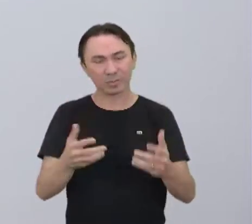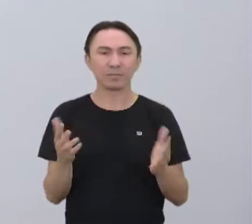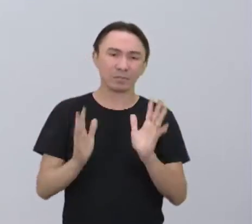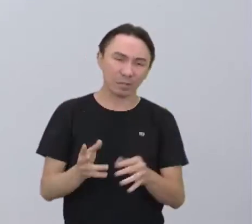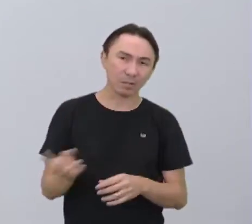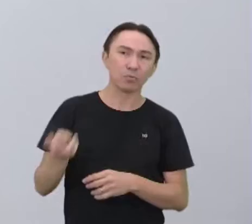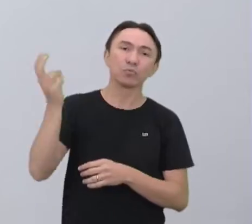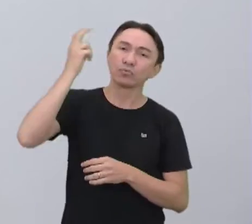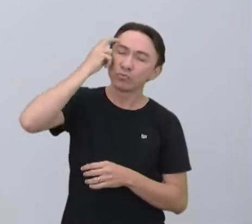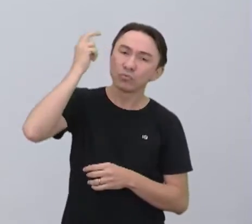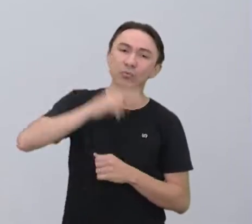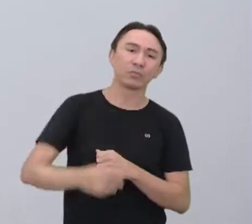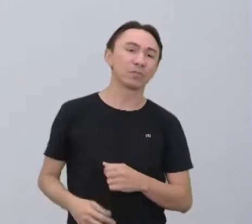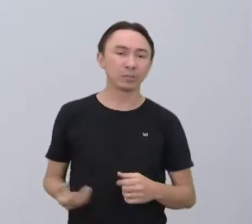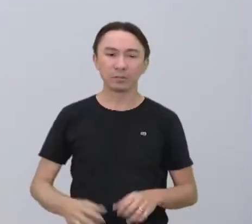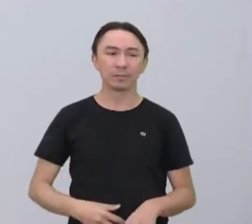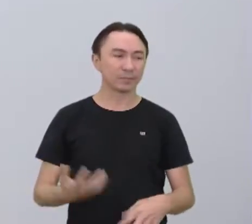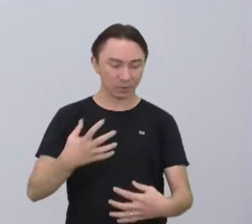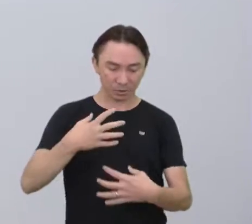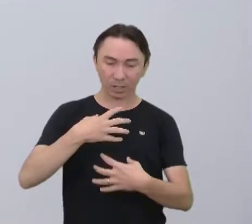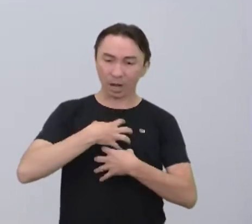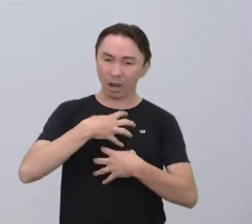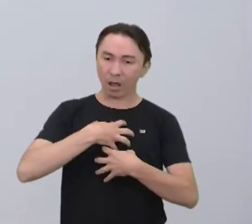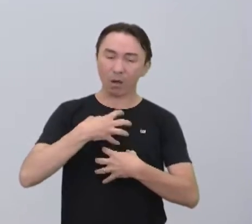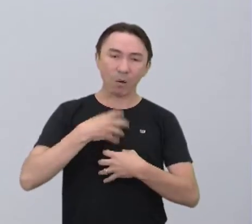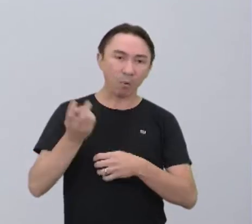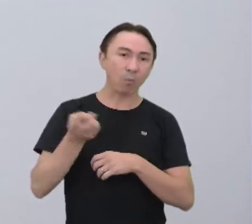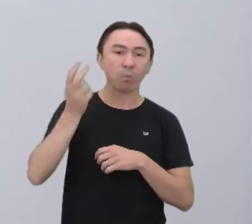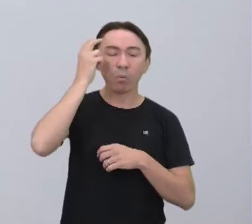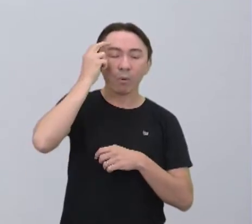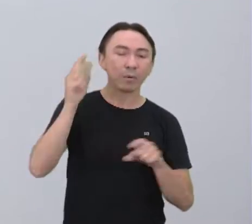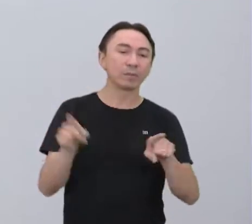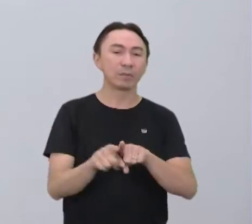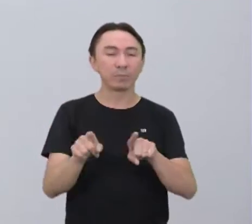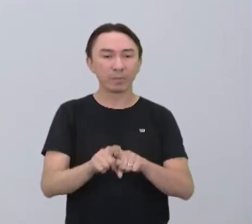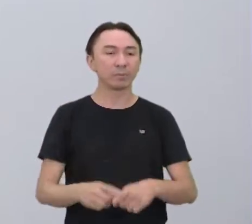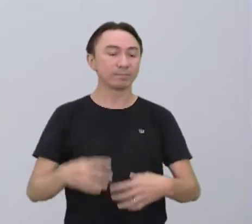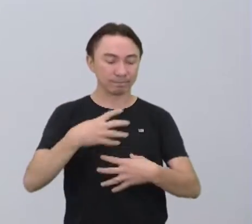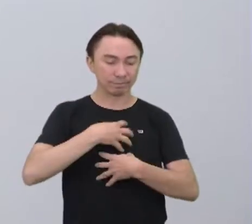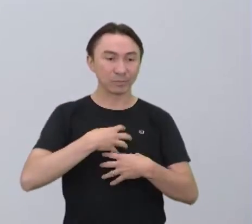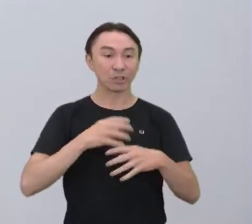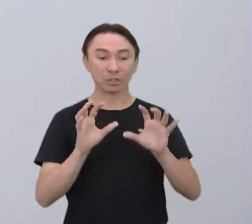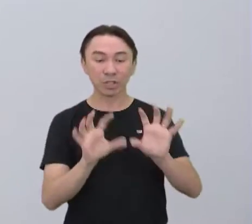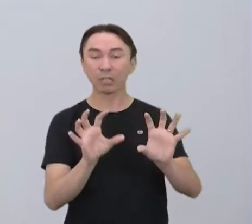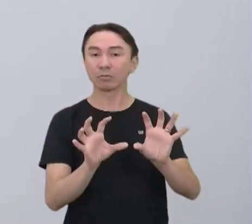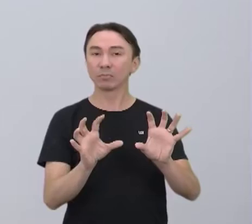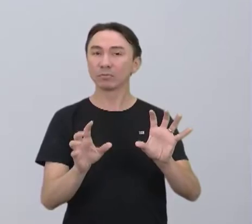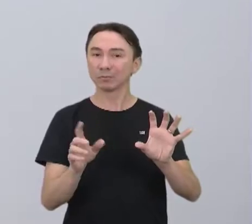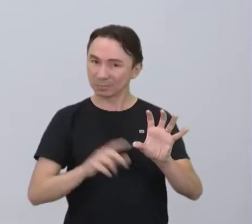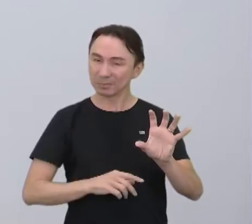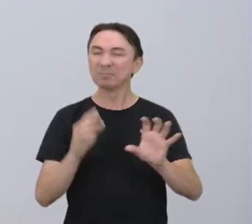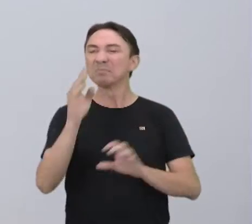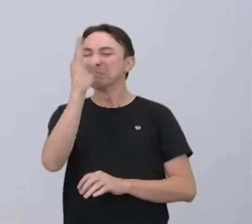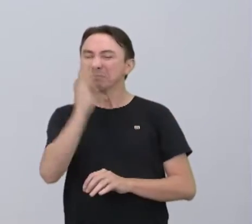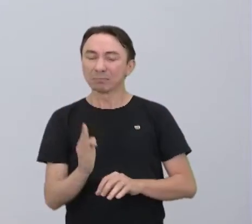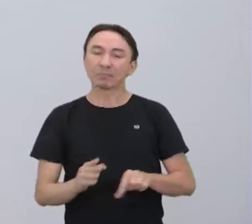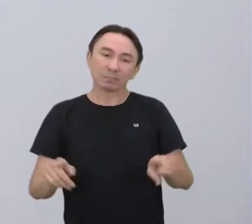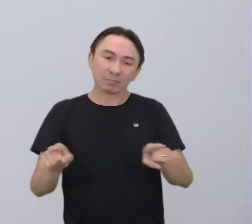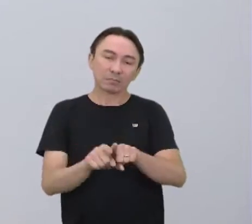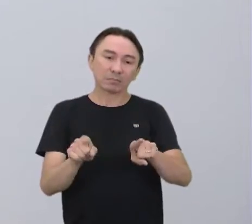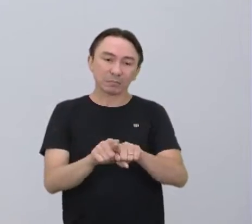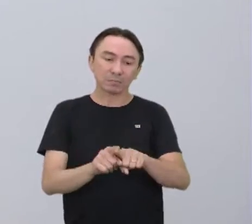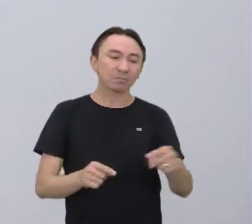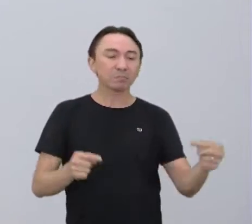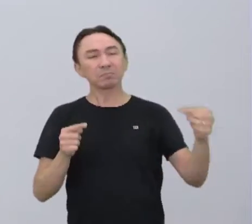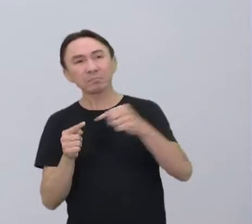a gente falou sobre como existe uma identidade nacional também. E a gente sempre relacionou isso à questão da